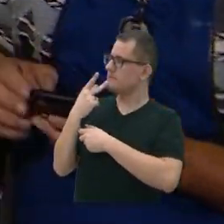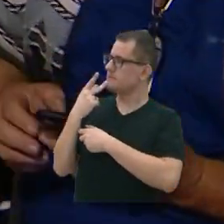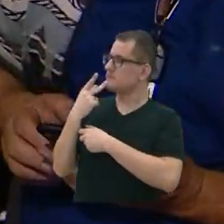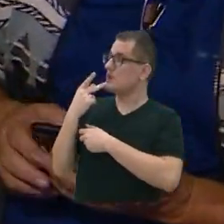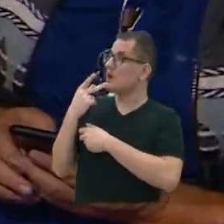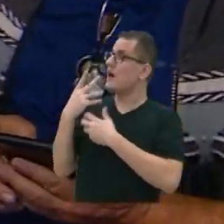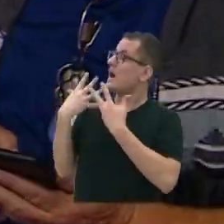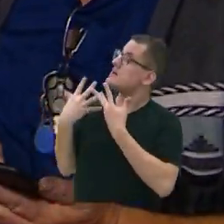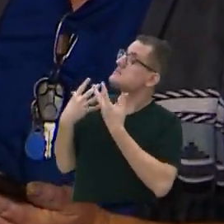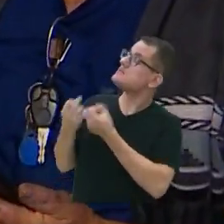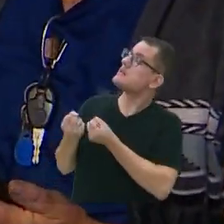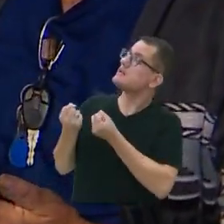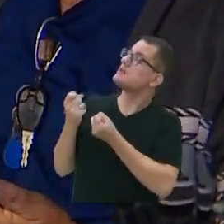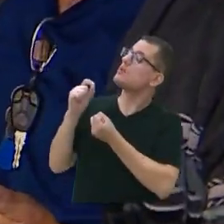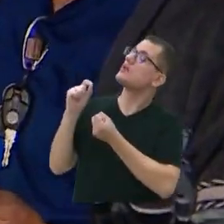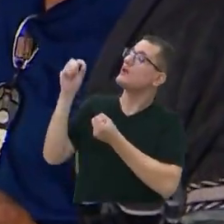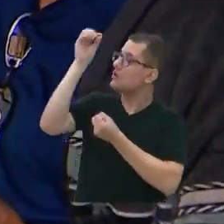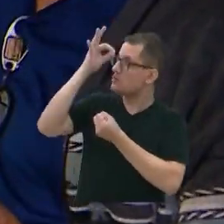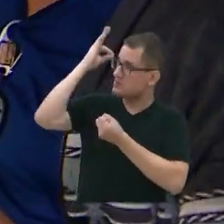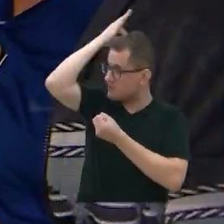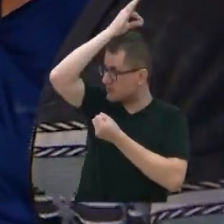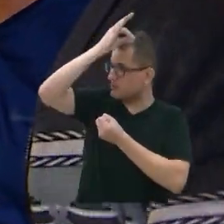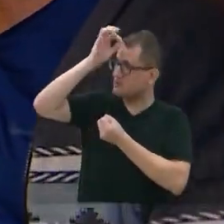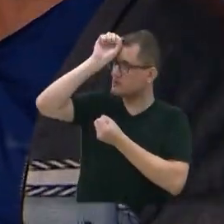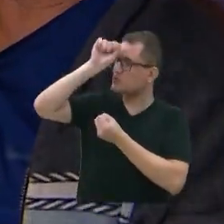Santo agir em você.